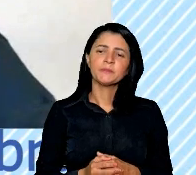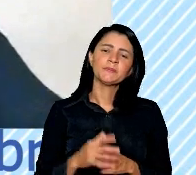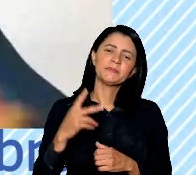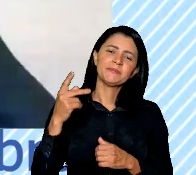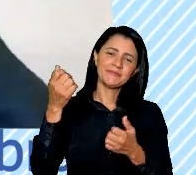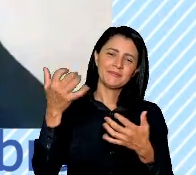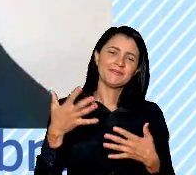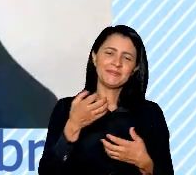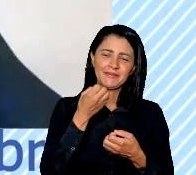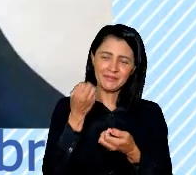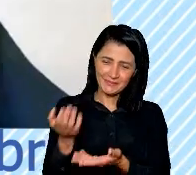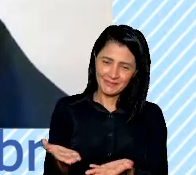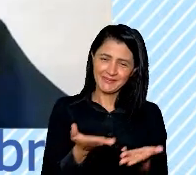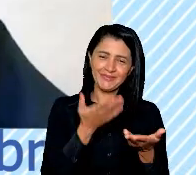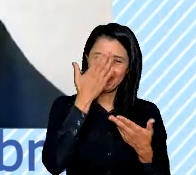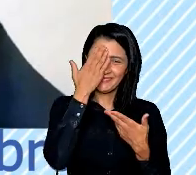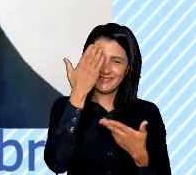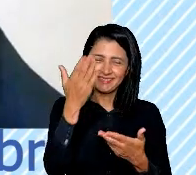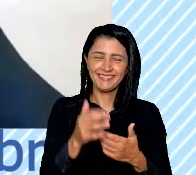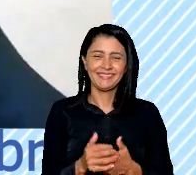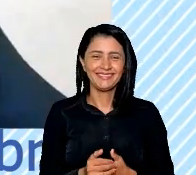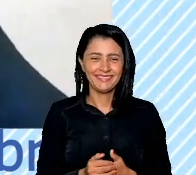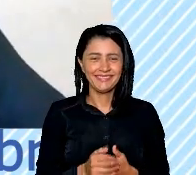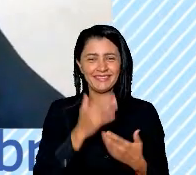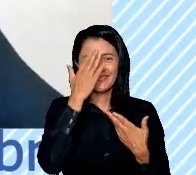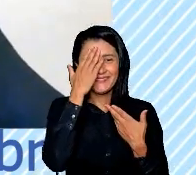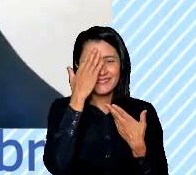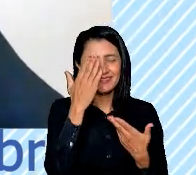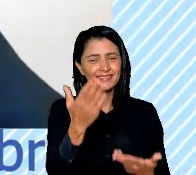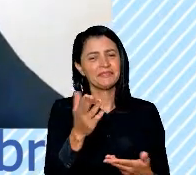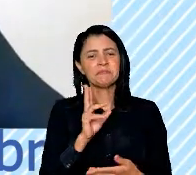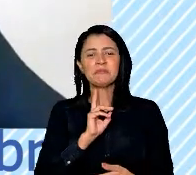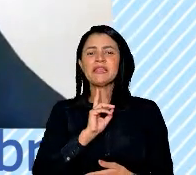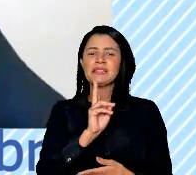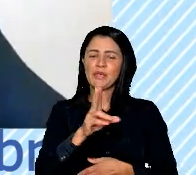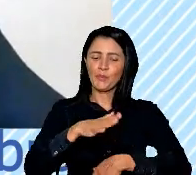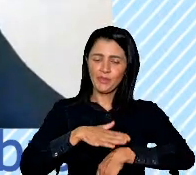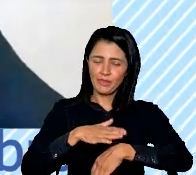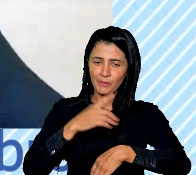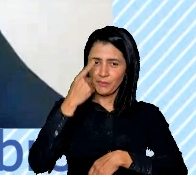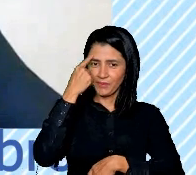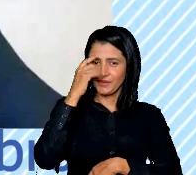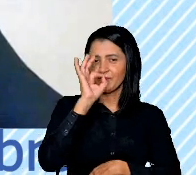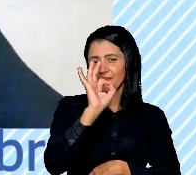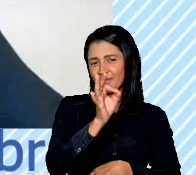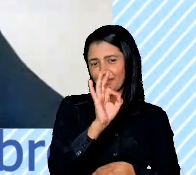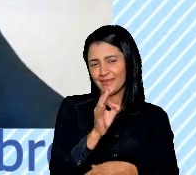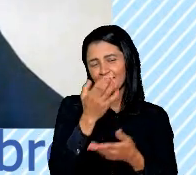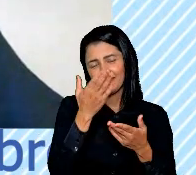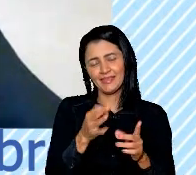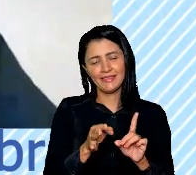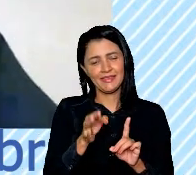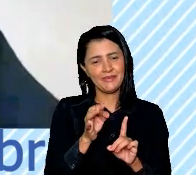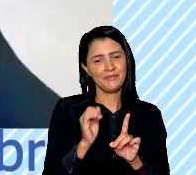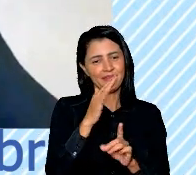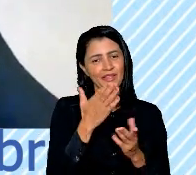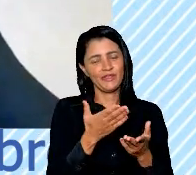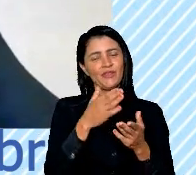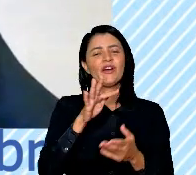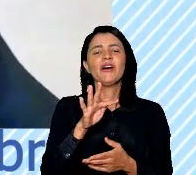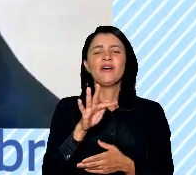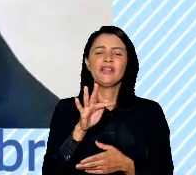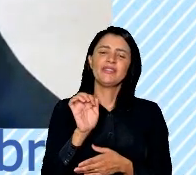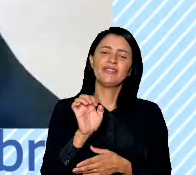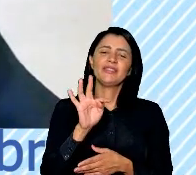Muito obrigada. Opa, muito obrigada. Sempre tempo de pensar. Desembargadora Federal Terezinha Caseta, diretora da